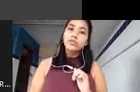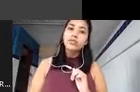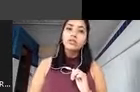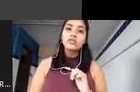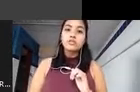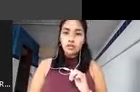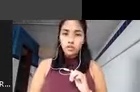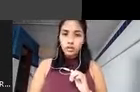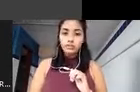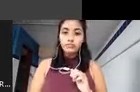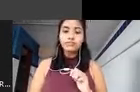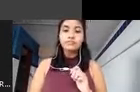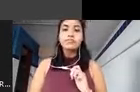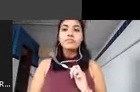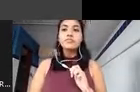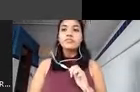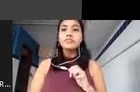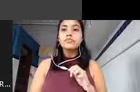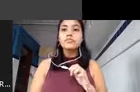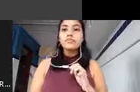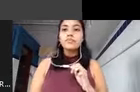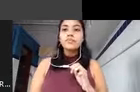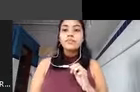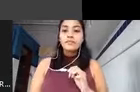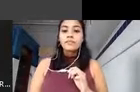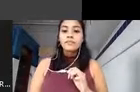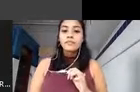com coautoria de Vitória Correia.